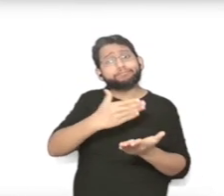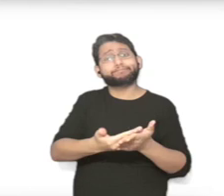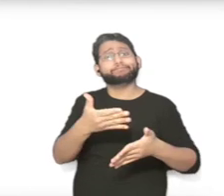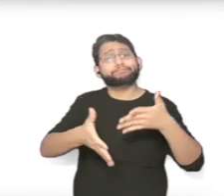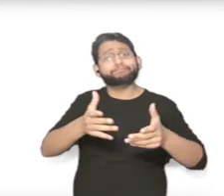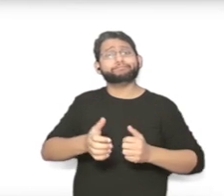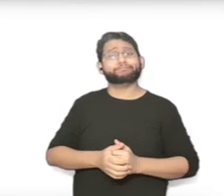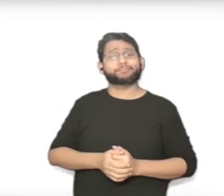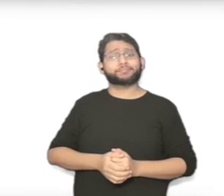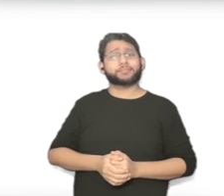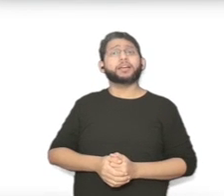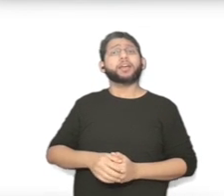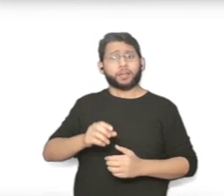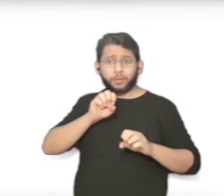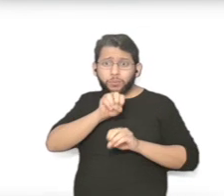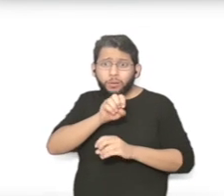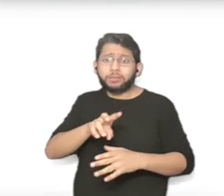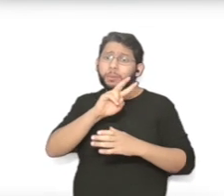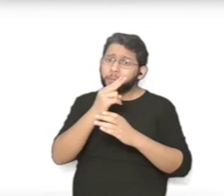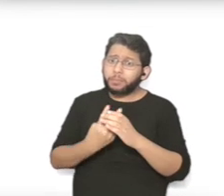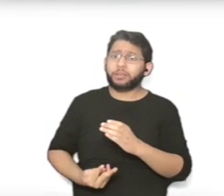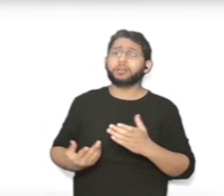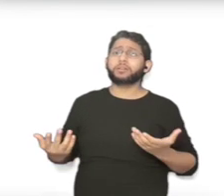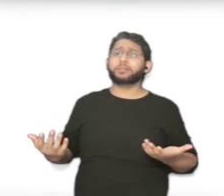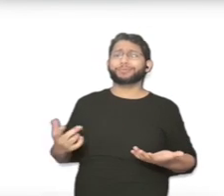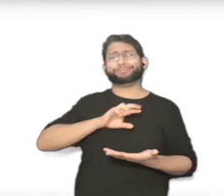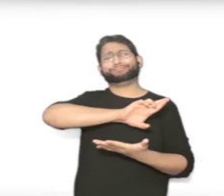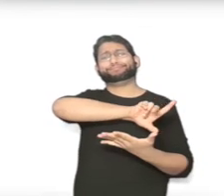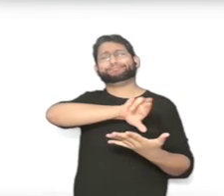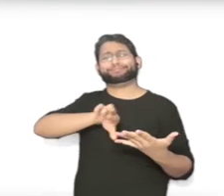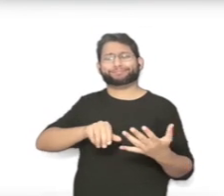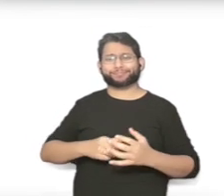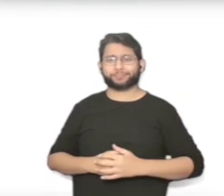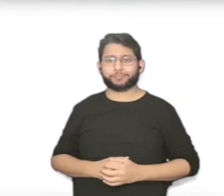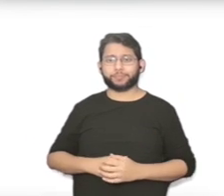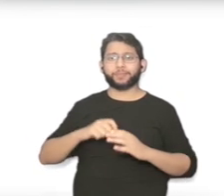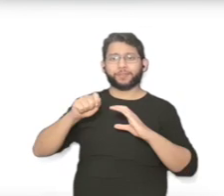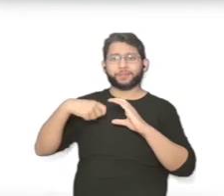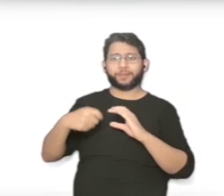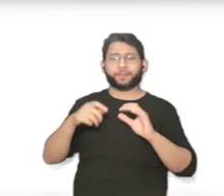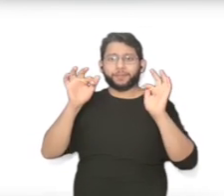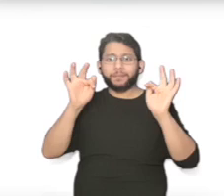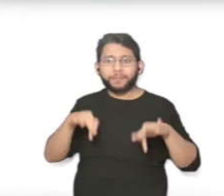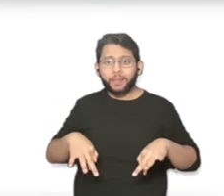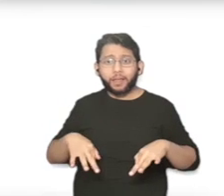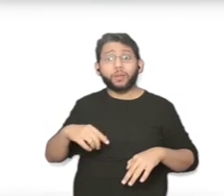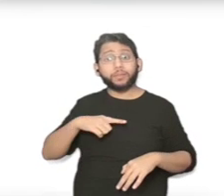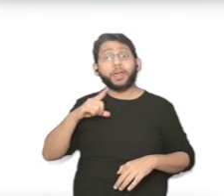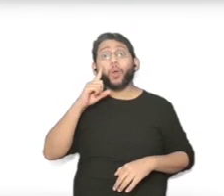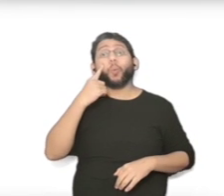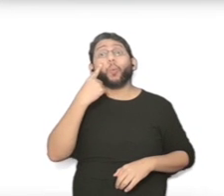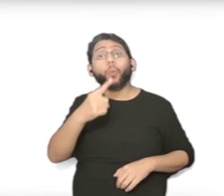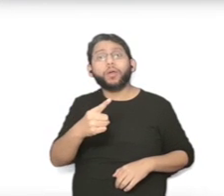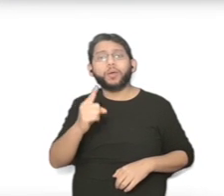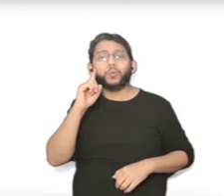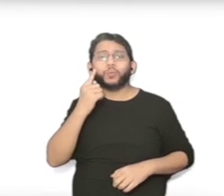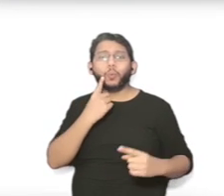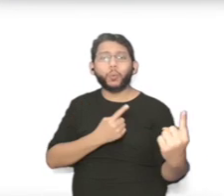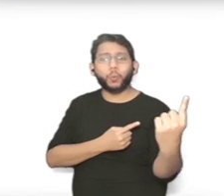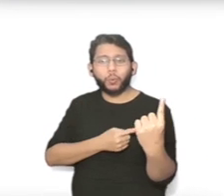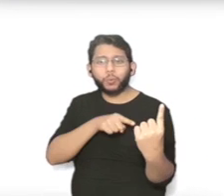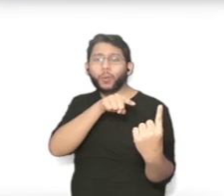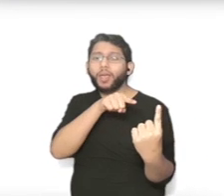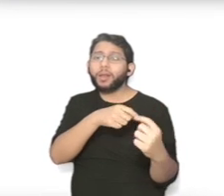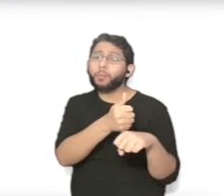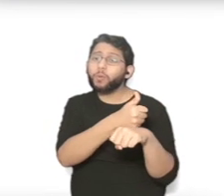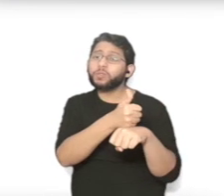de uma educação bilíngue, entre outros. No final desse vídeo, vocês vão poder conferir também vários surdos se